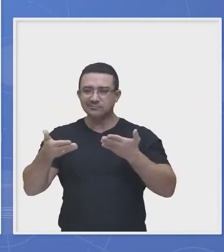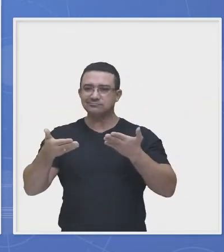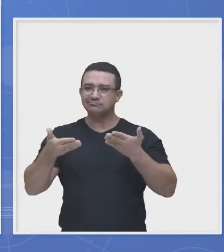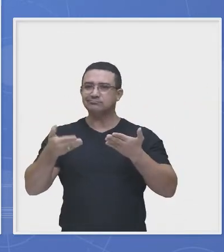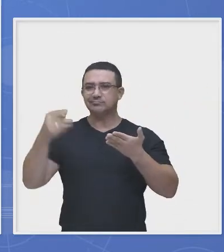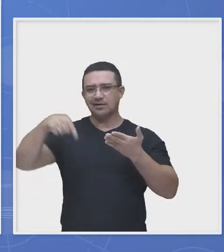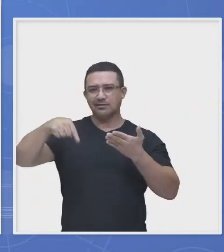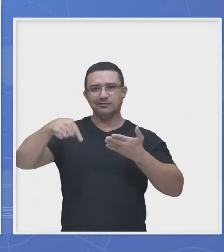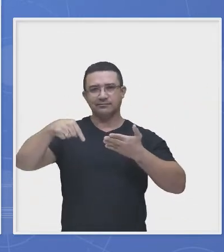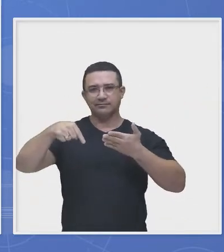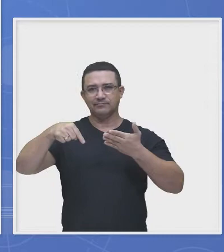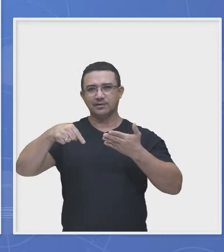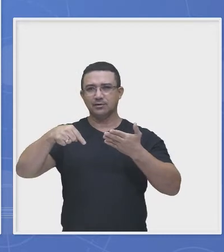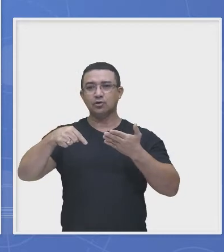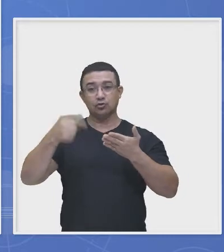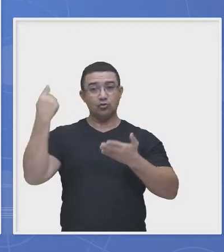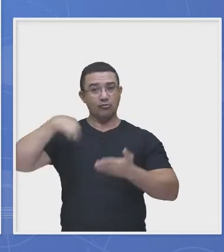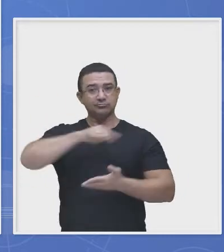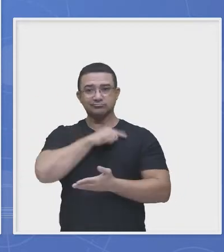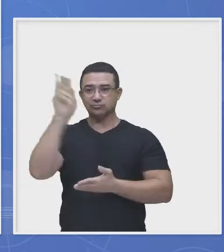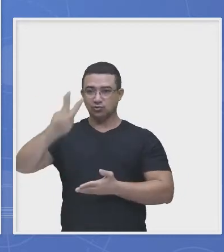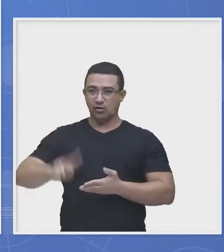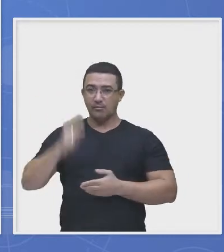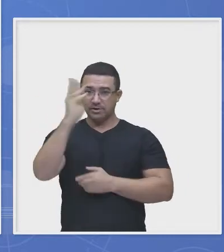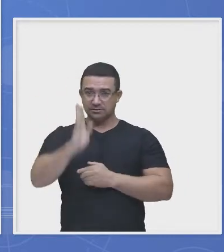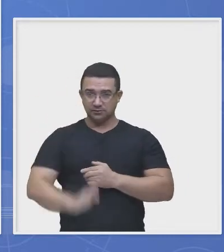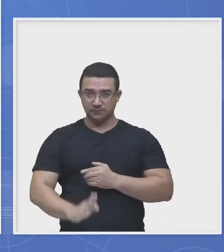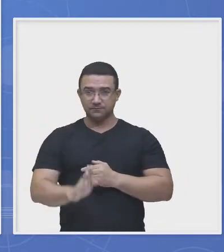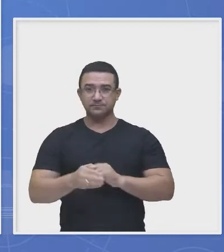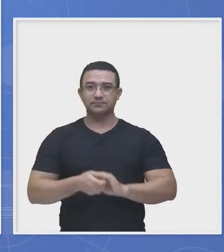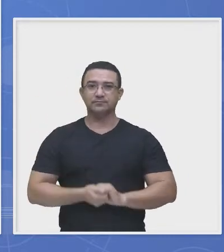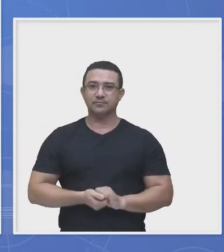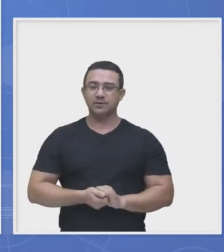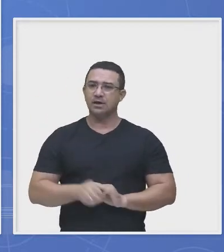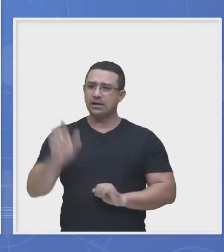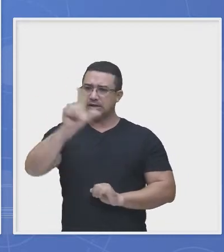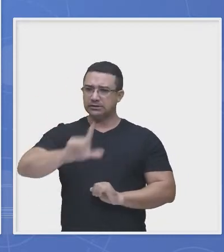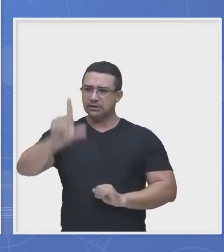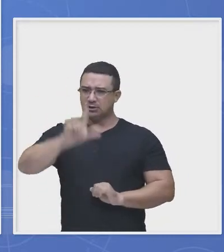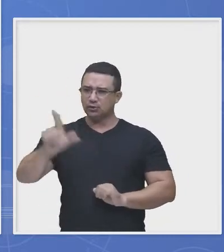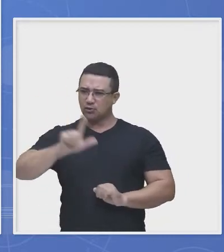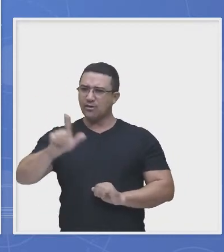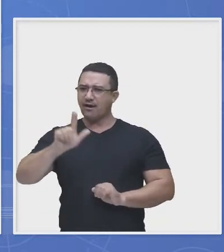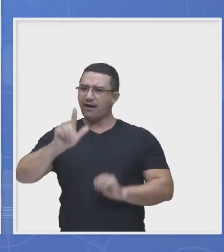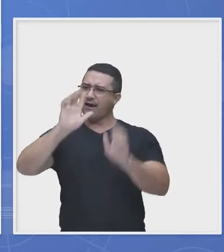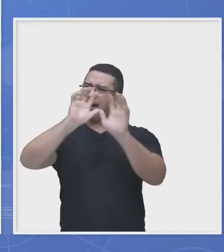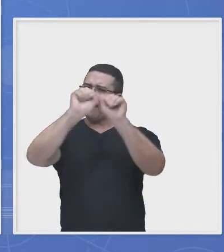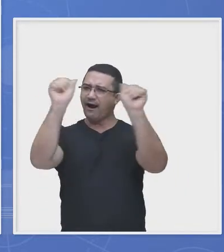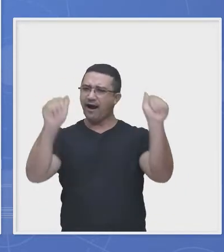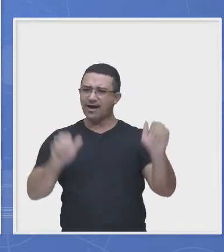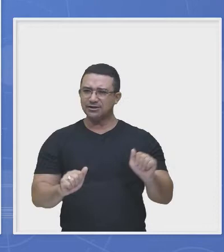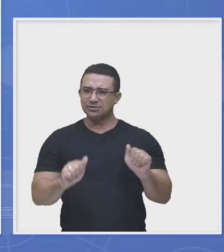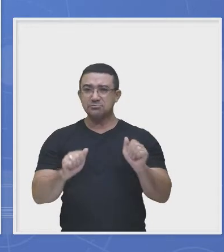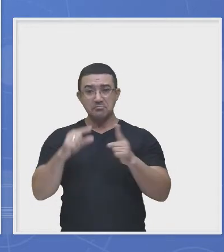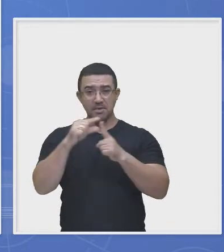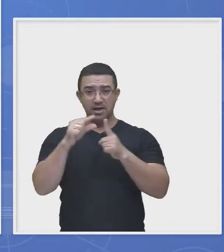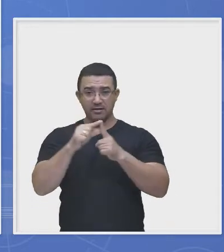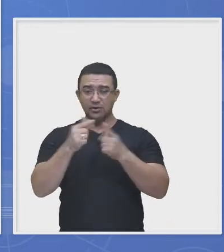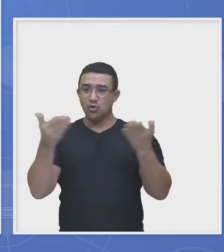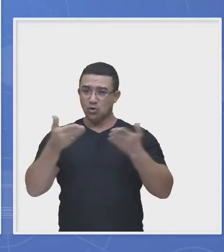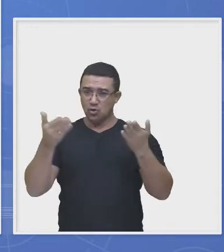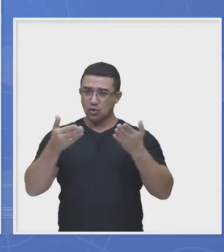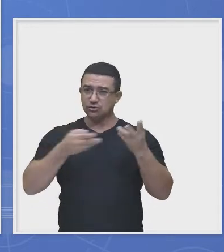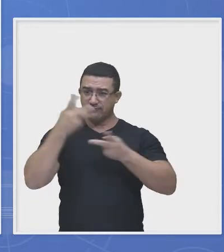determinado momento da nossa história, certo? Então, literatura, arte da palavra. Hoje nós vamos falar sobre o